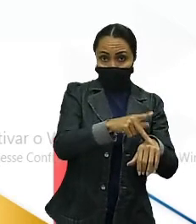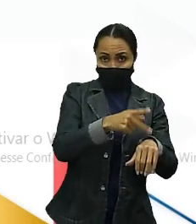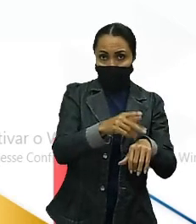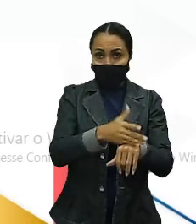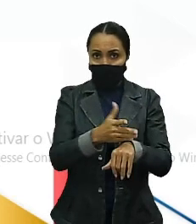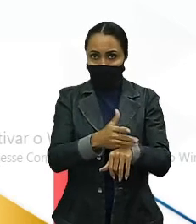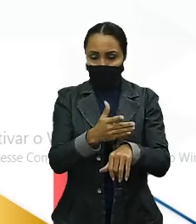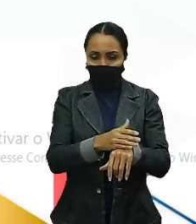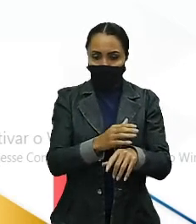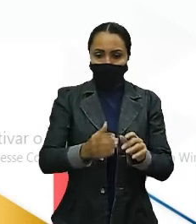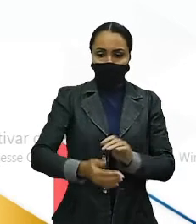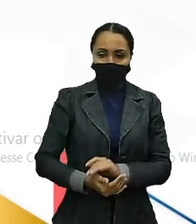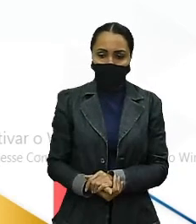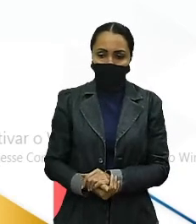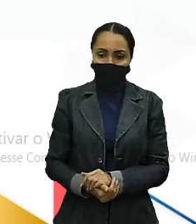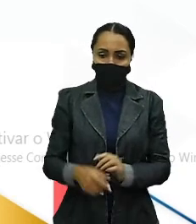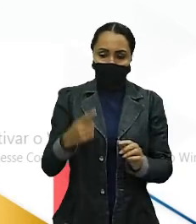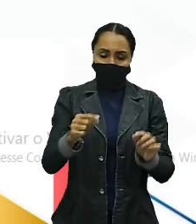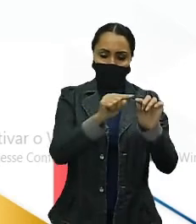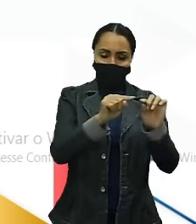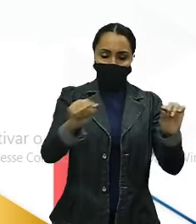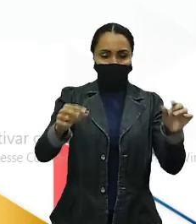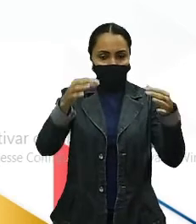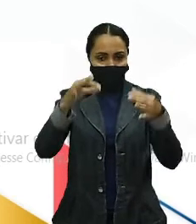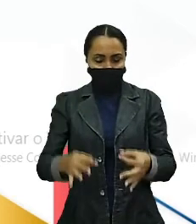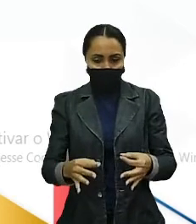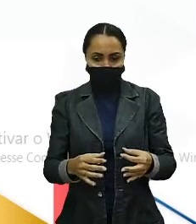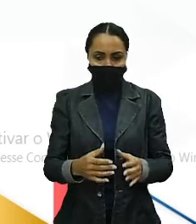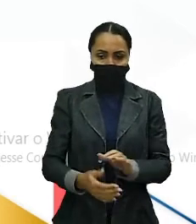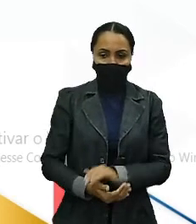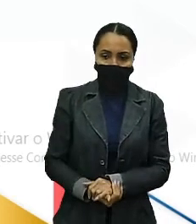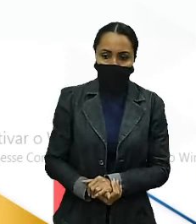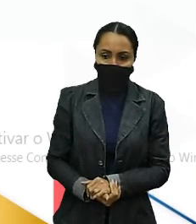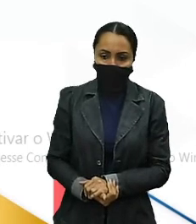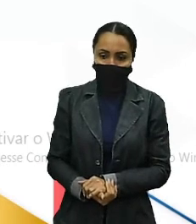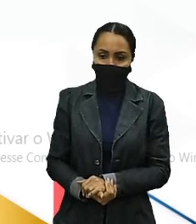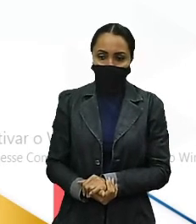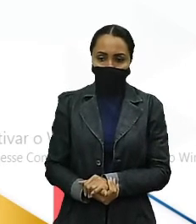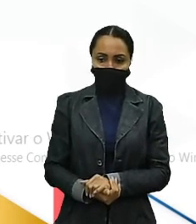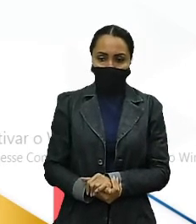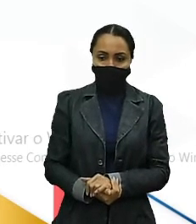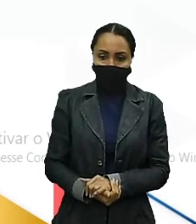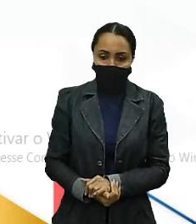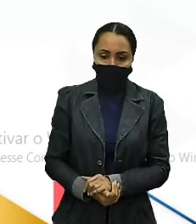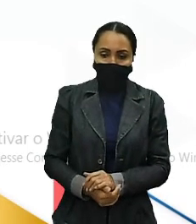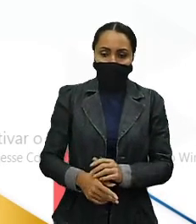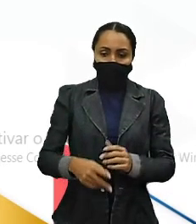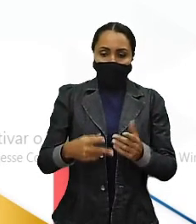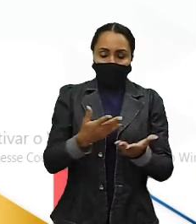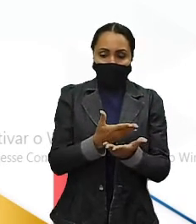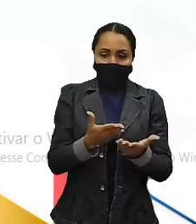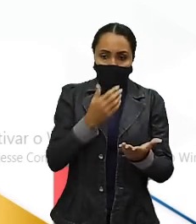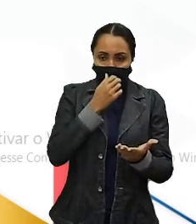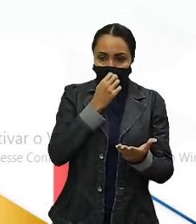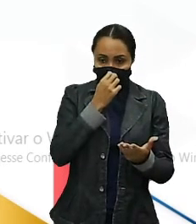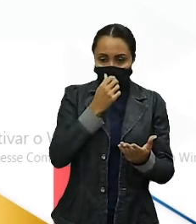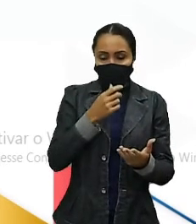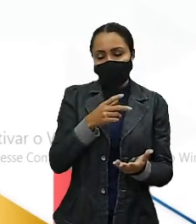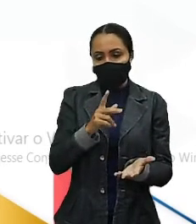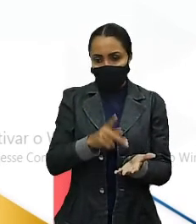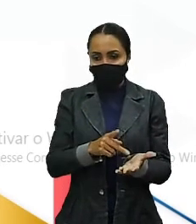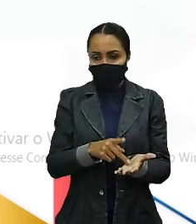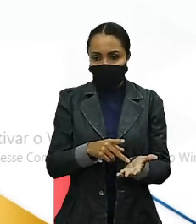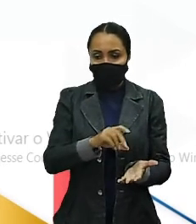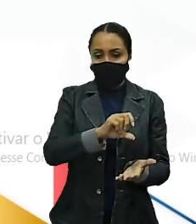tá? Agora, se eu dividir exatamente essa aí ao meio, ela vai coincidir a parte de baixo com a de cima. Aí é com certeza